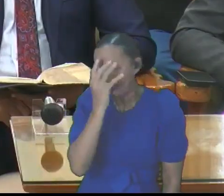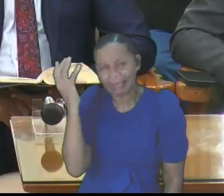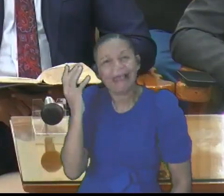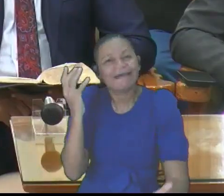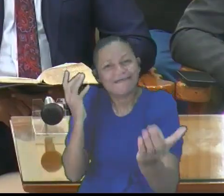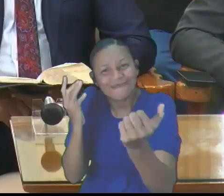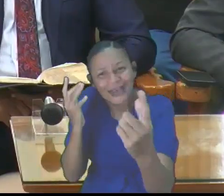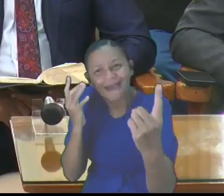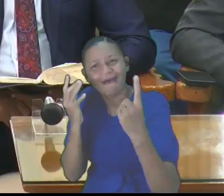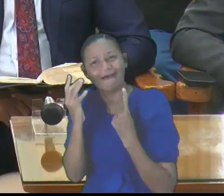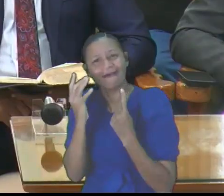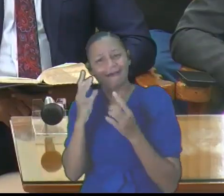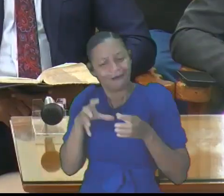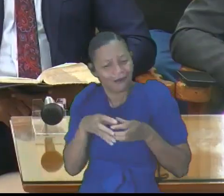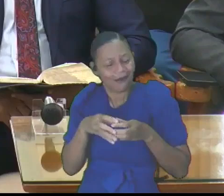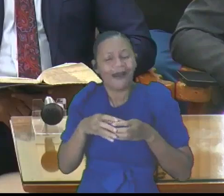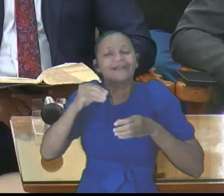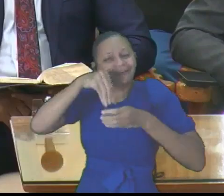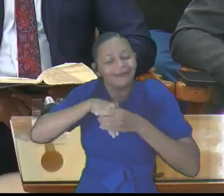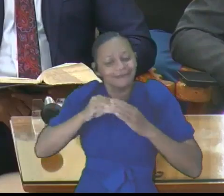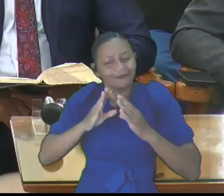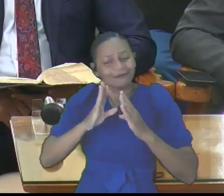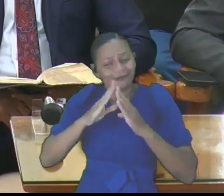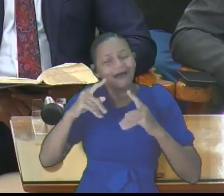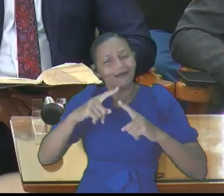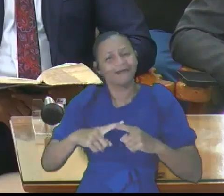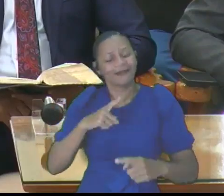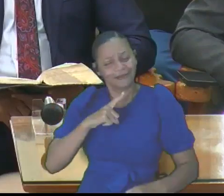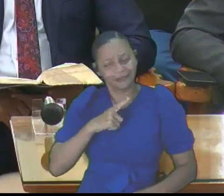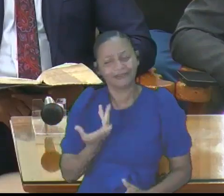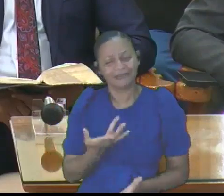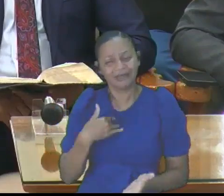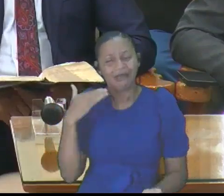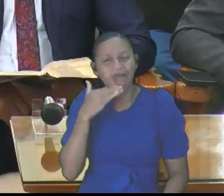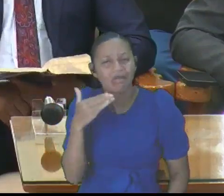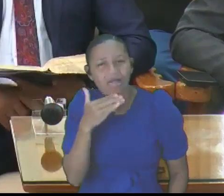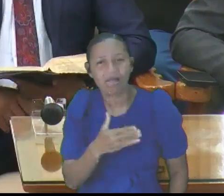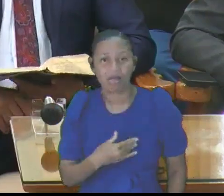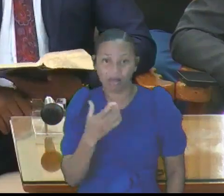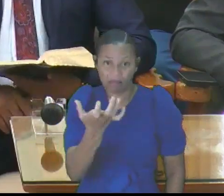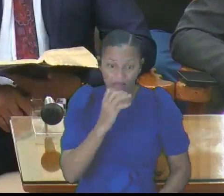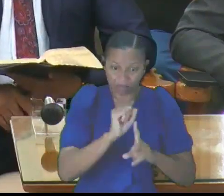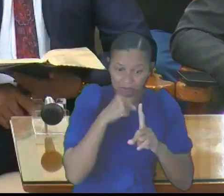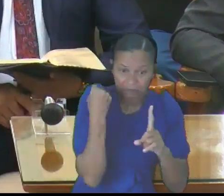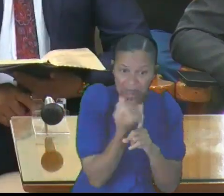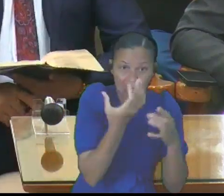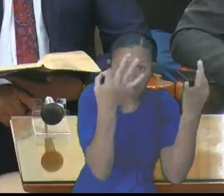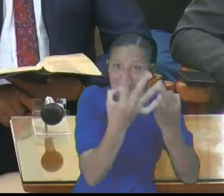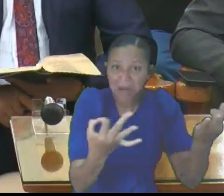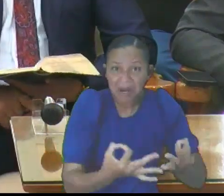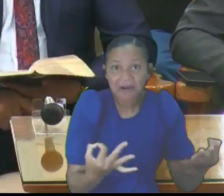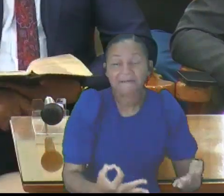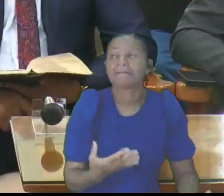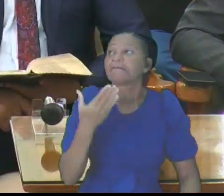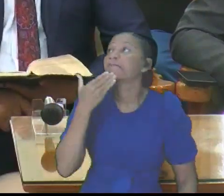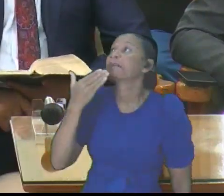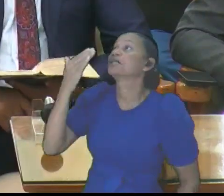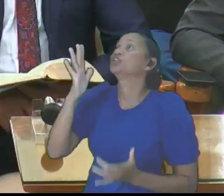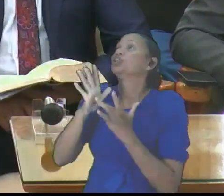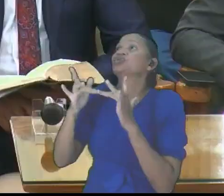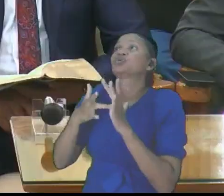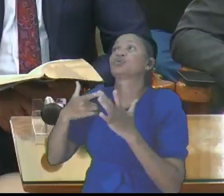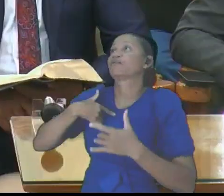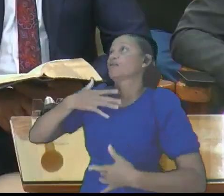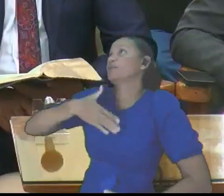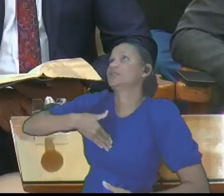Porque só não tem falha onde? Onde é que não tem falha? Se você quer viver numa sociedade sem falha, peça a Jesus: me leva,